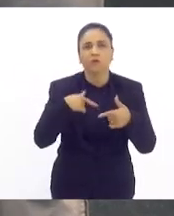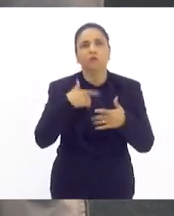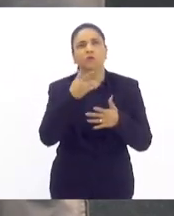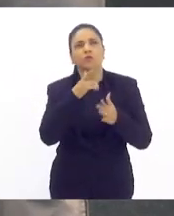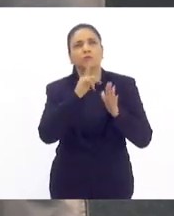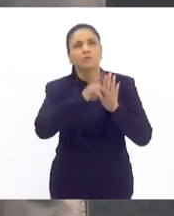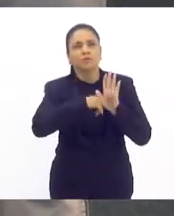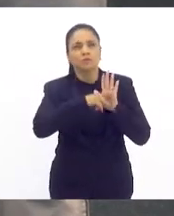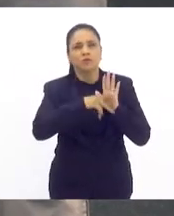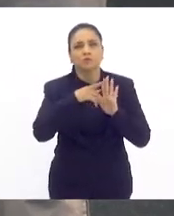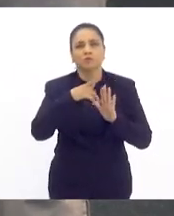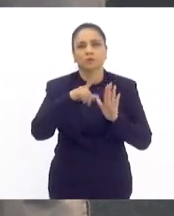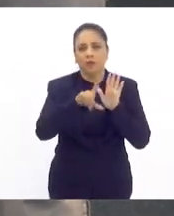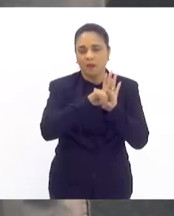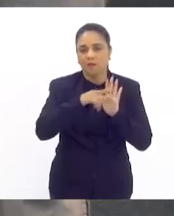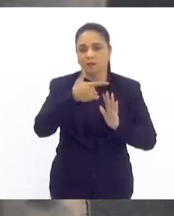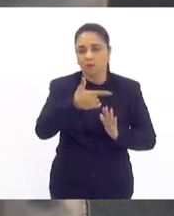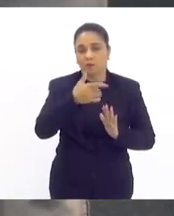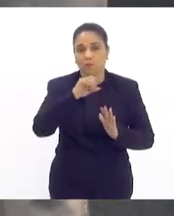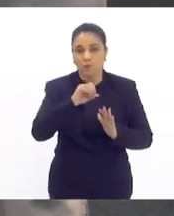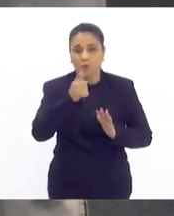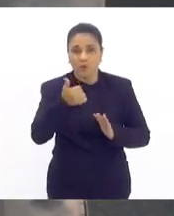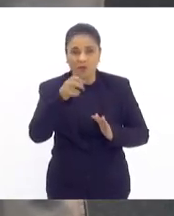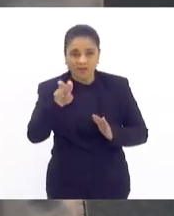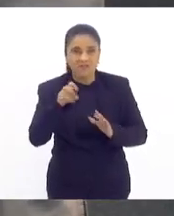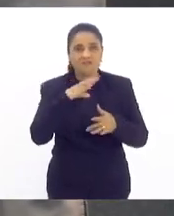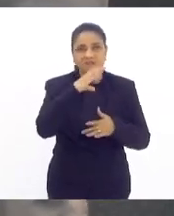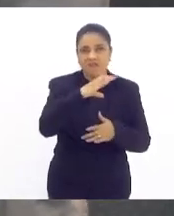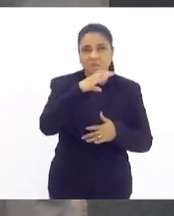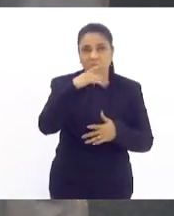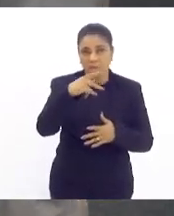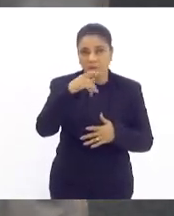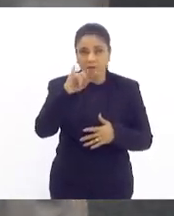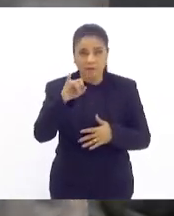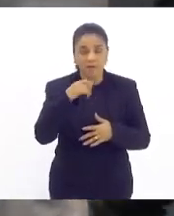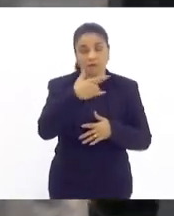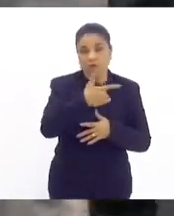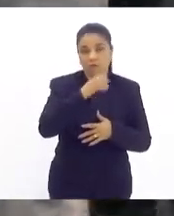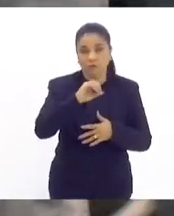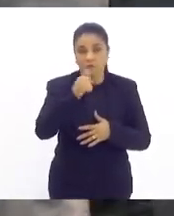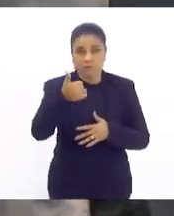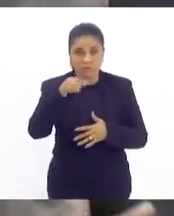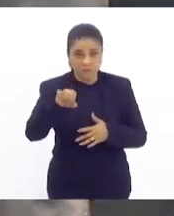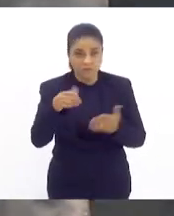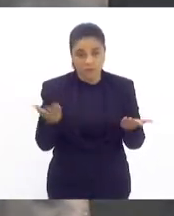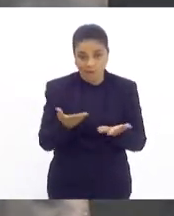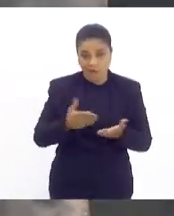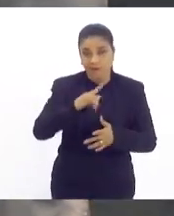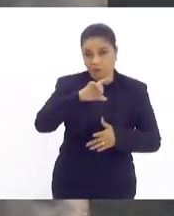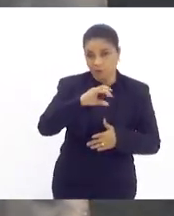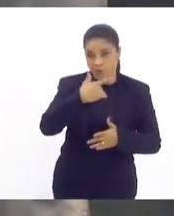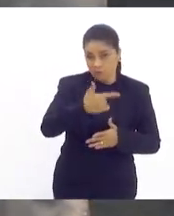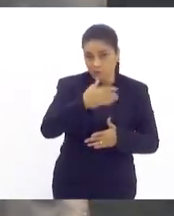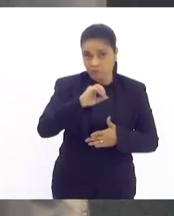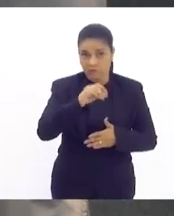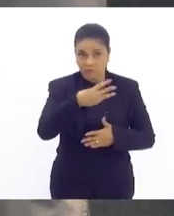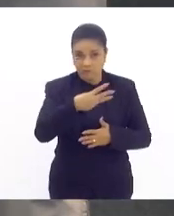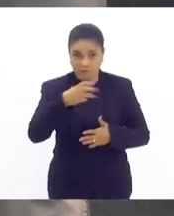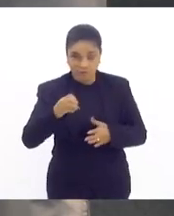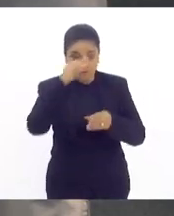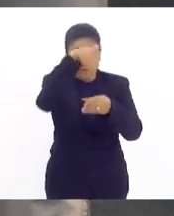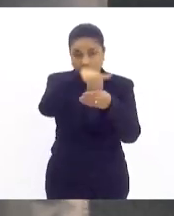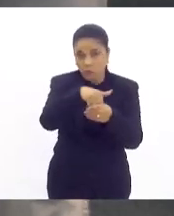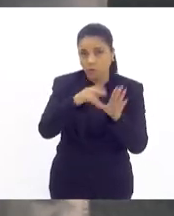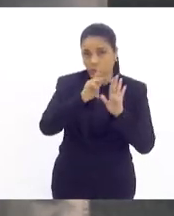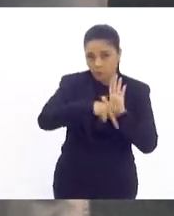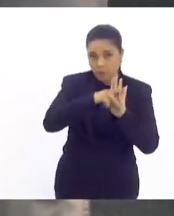a CPI ocorreu em 2019 estamos aqui agora em 2023 votando esse projeto que a gente possa colocar